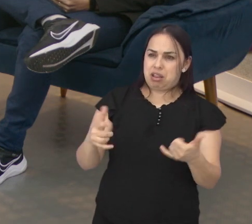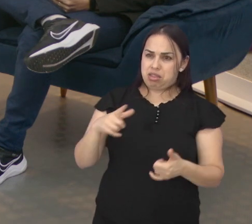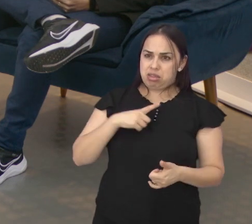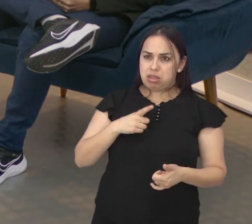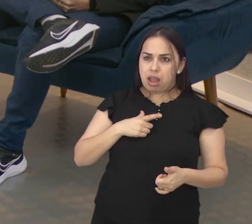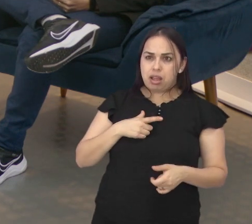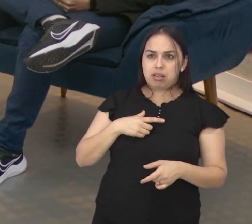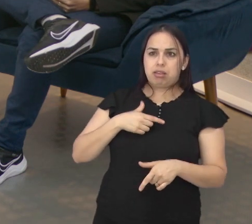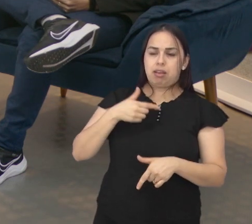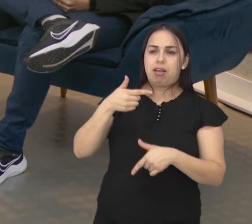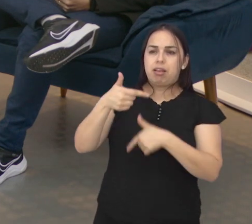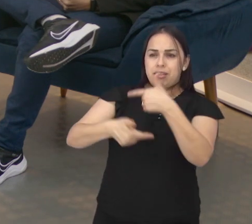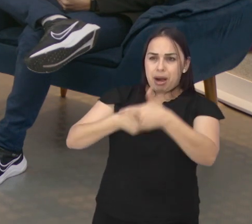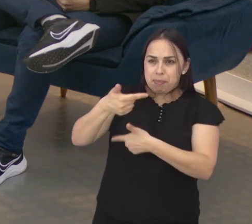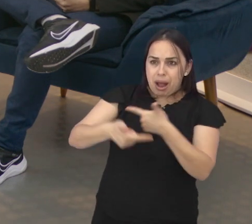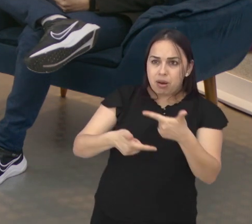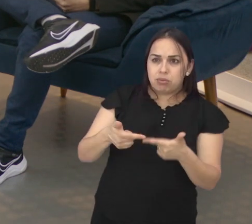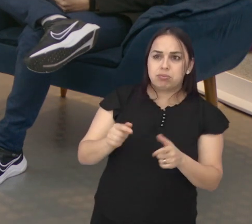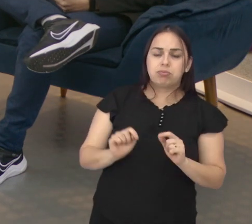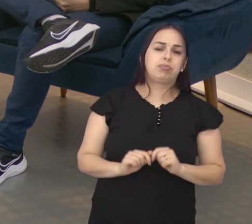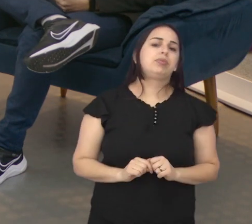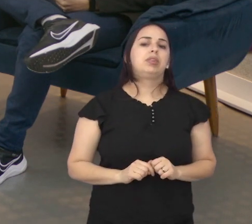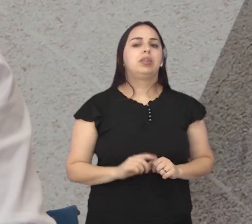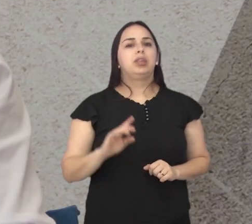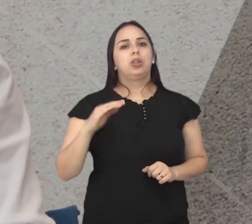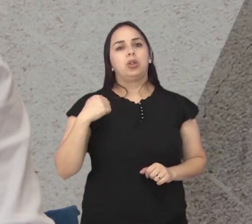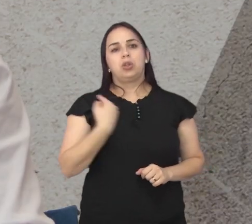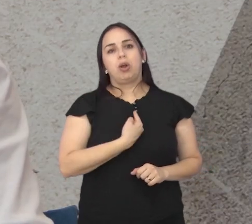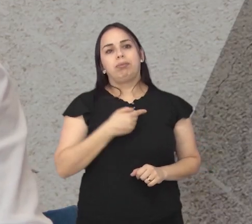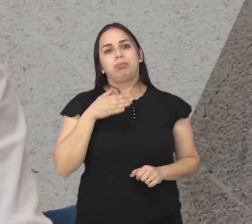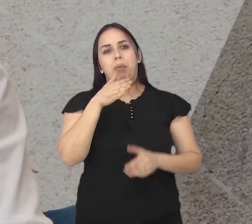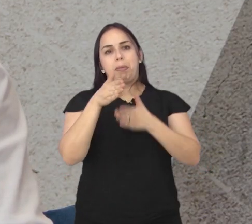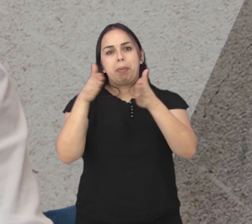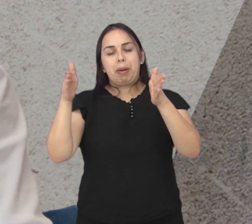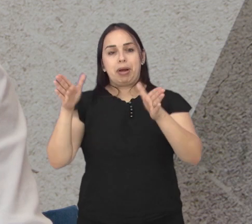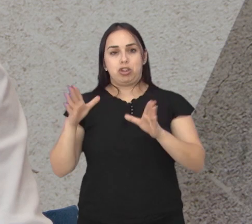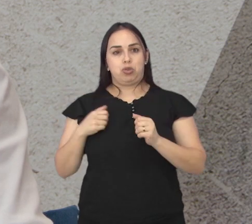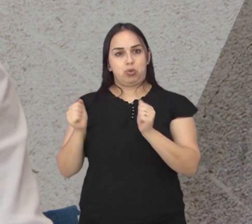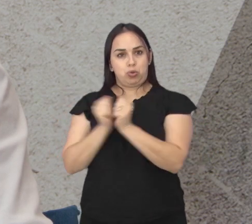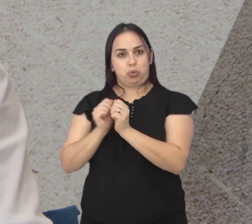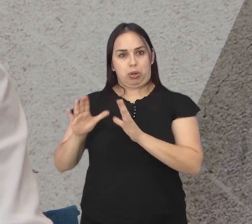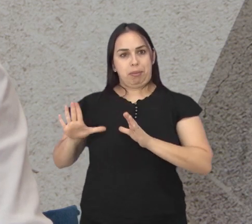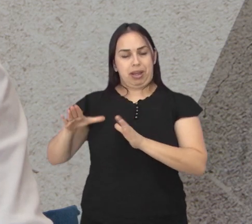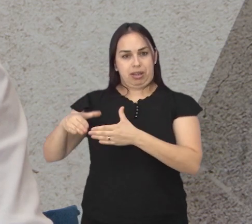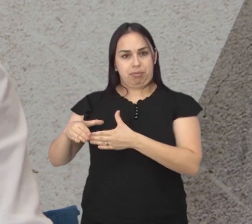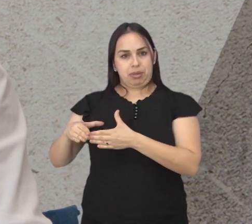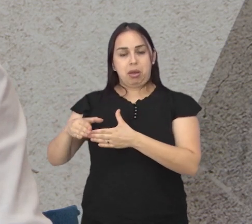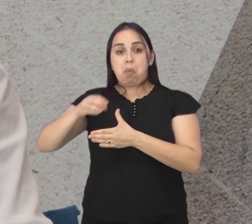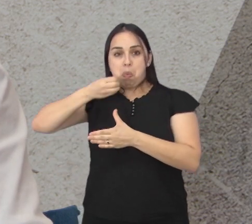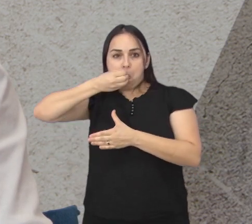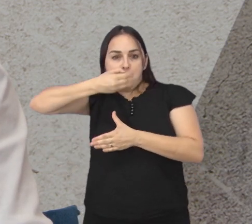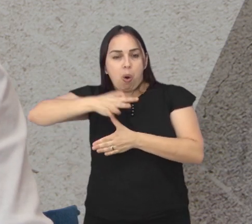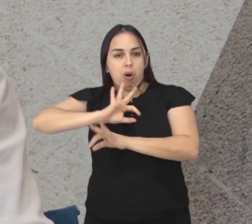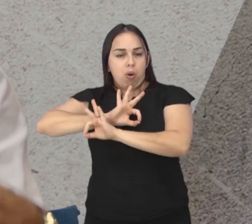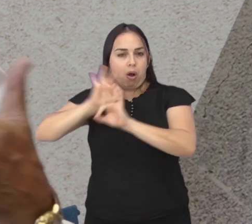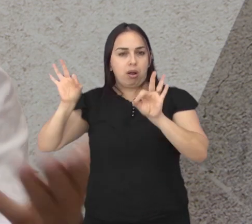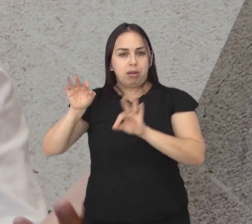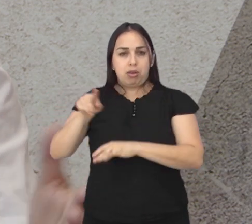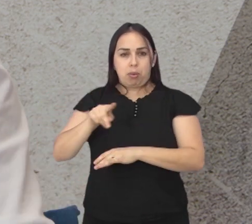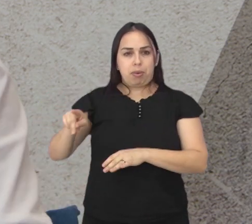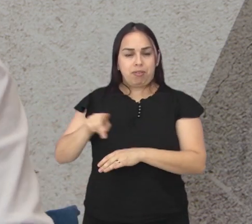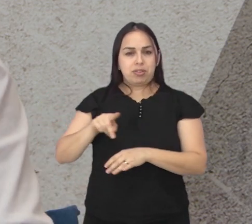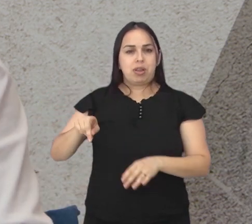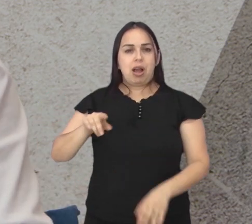A gente tem um mercado promissor aqui? Hoje nós ministramos cursos no Brasil inteiro. Eu tenho uma equipe muito boa, né, o